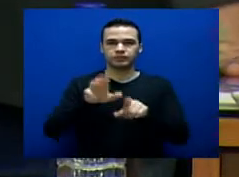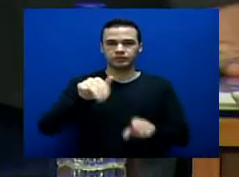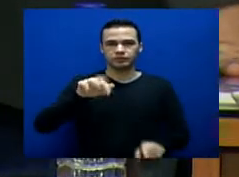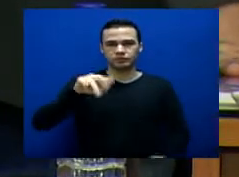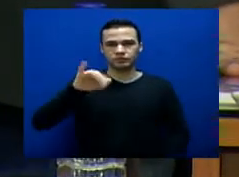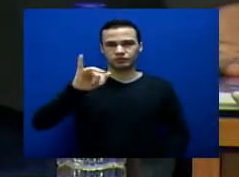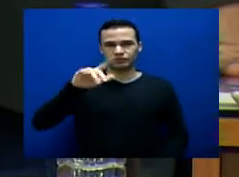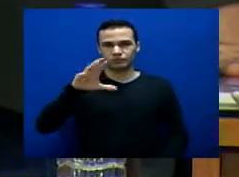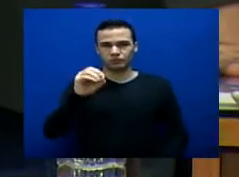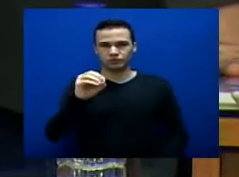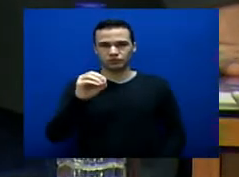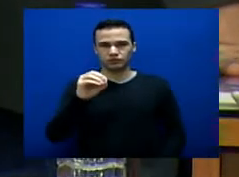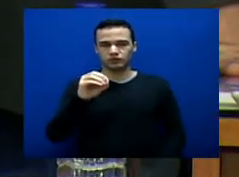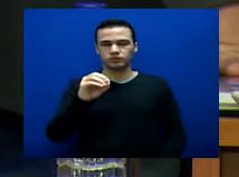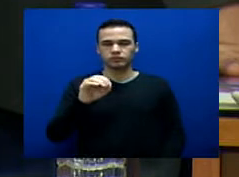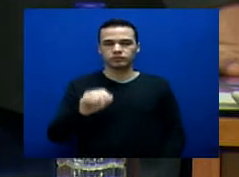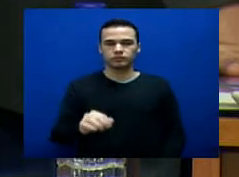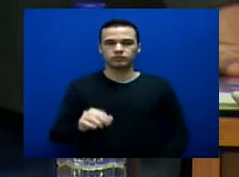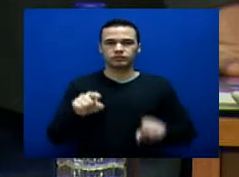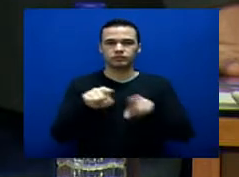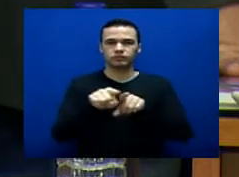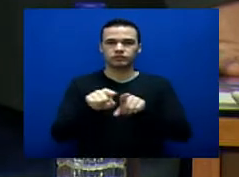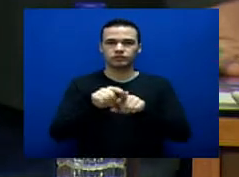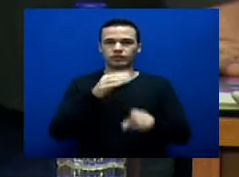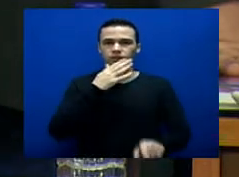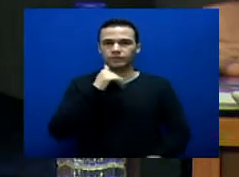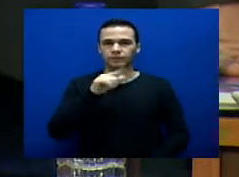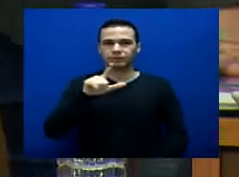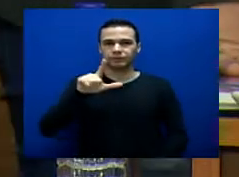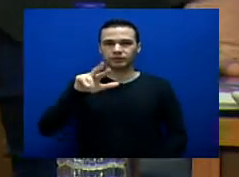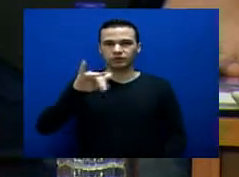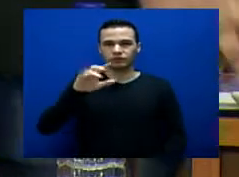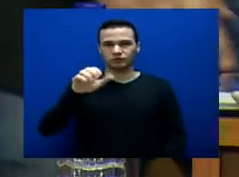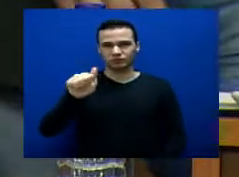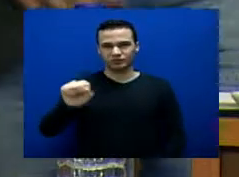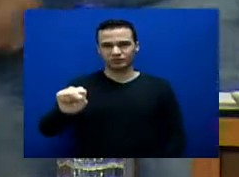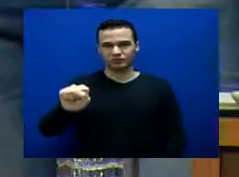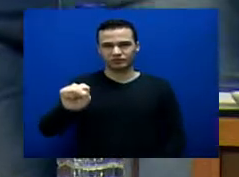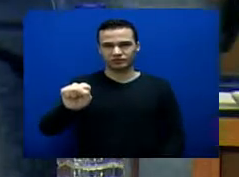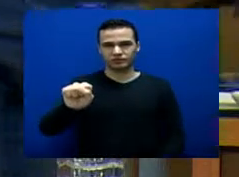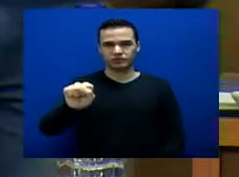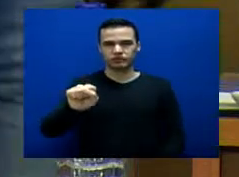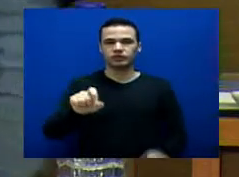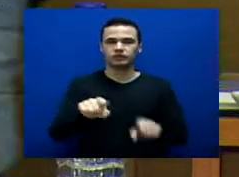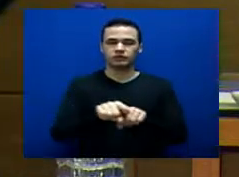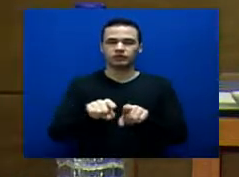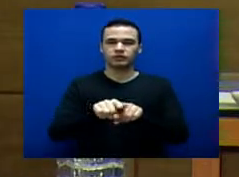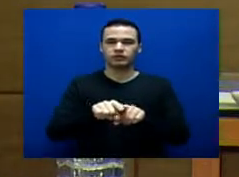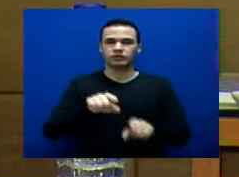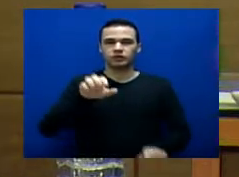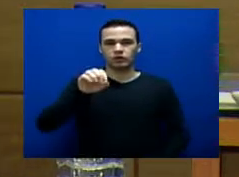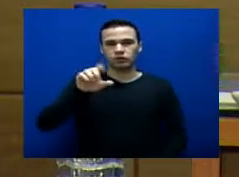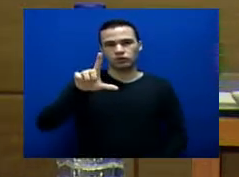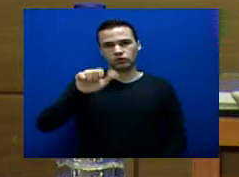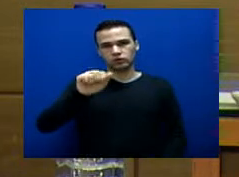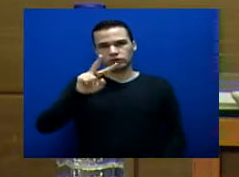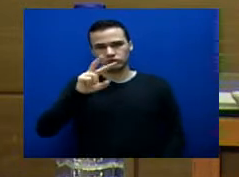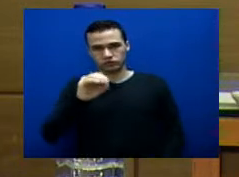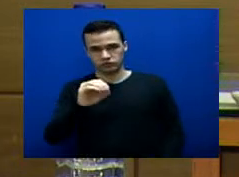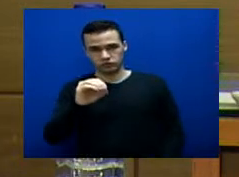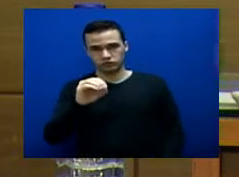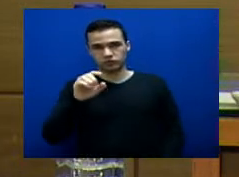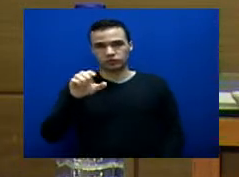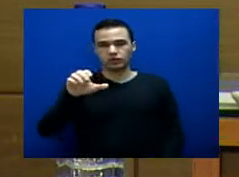Maurílio de Souza, doutor Lucas de Sotti e doutor Olavo Henrique